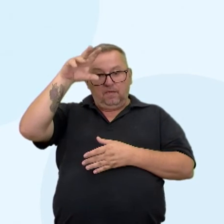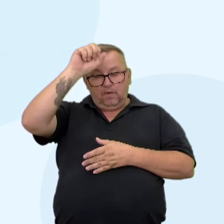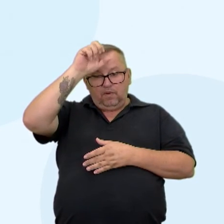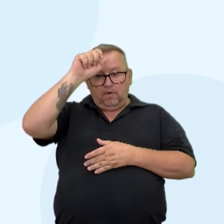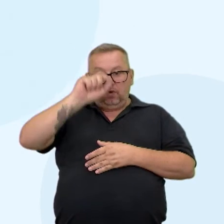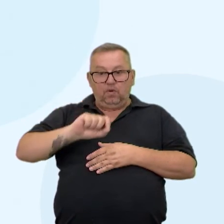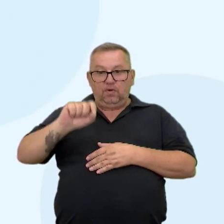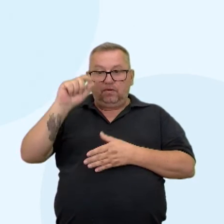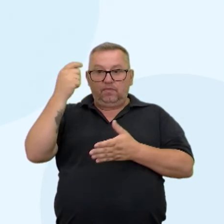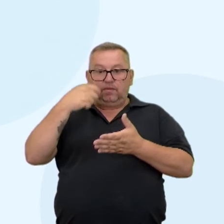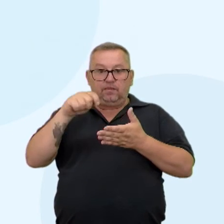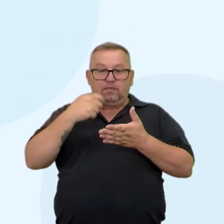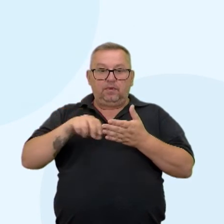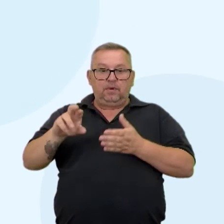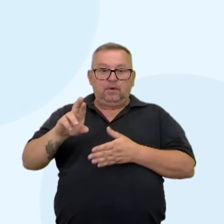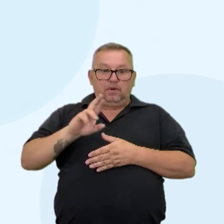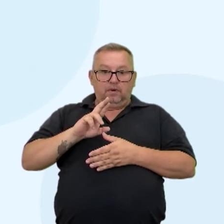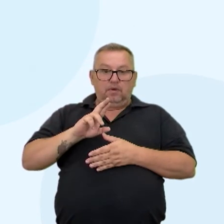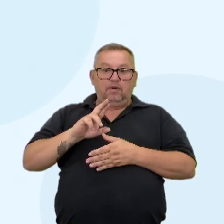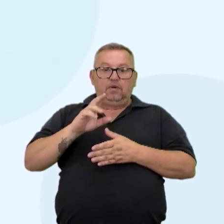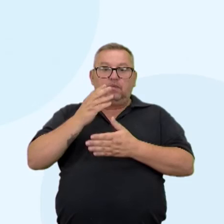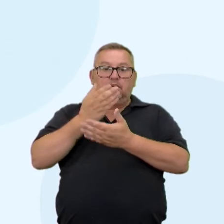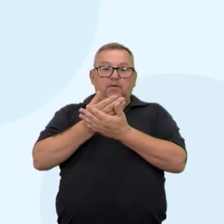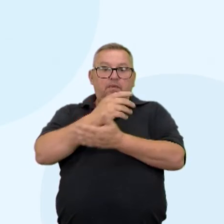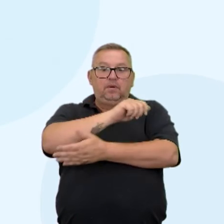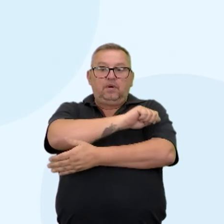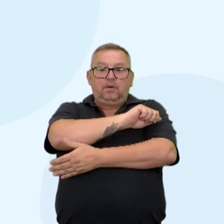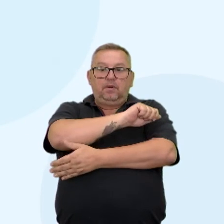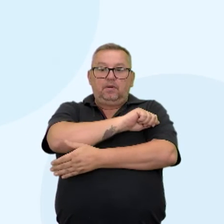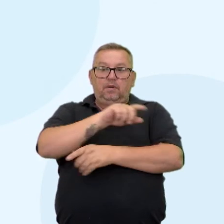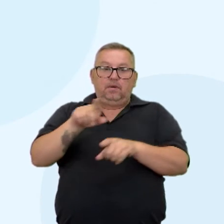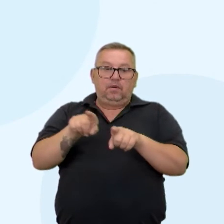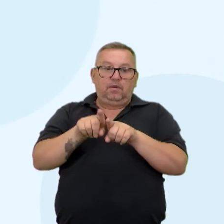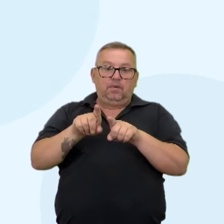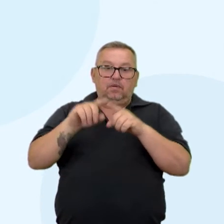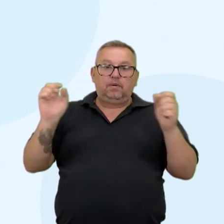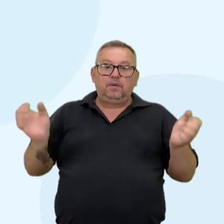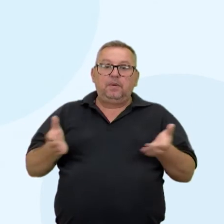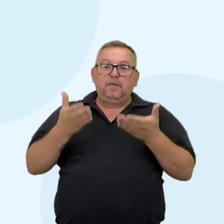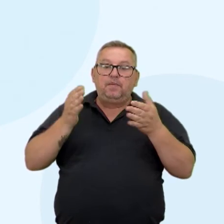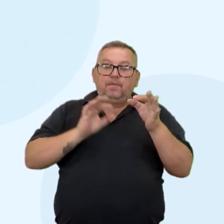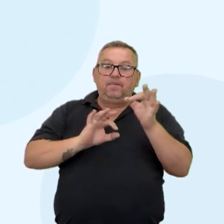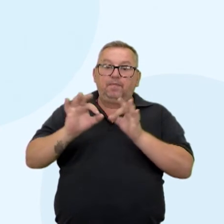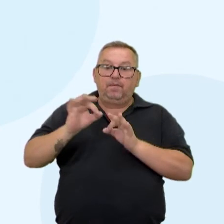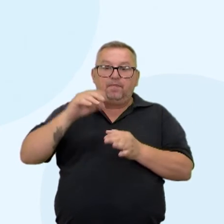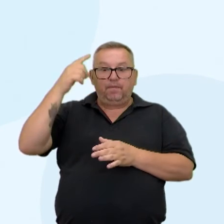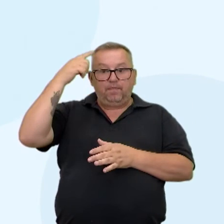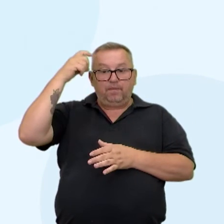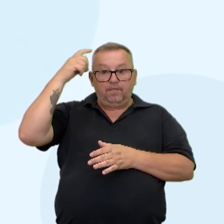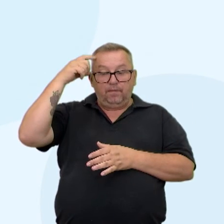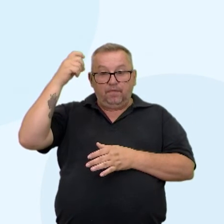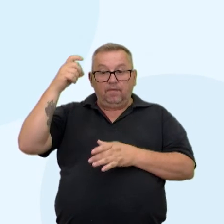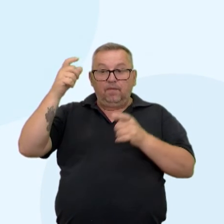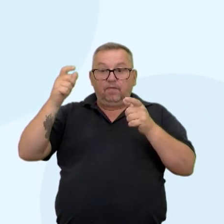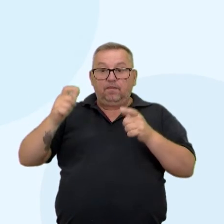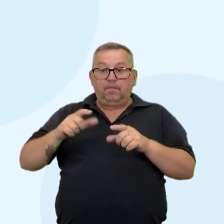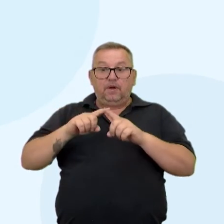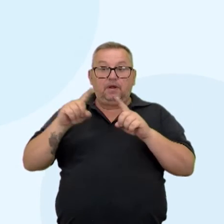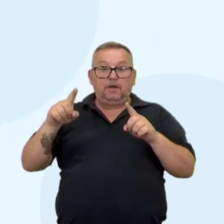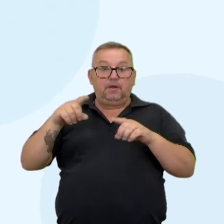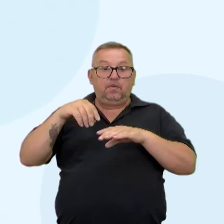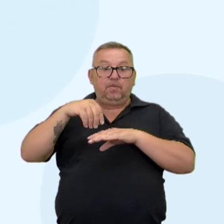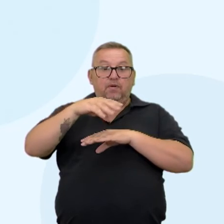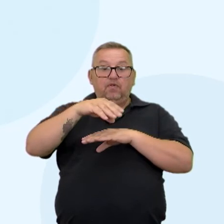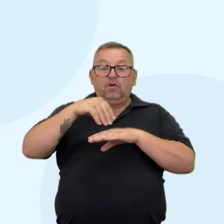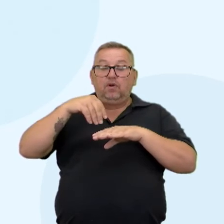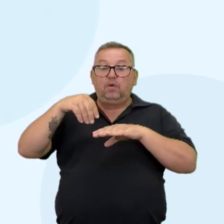que foi escrito, respondido pelos estudantes, incentivando a reorganização das ideias e abrindo espaço para